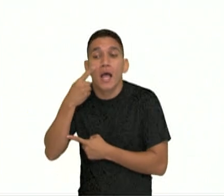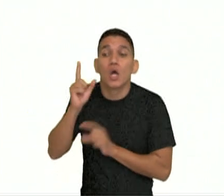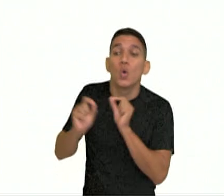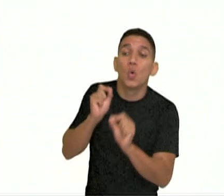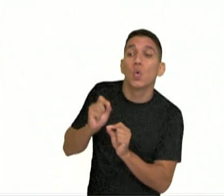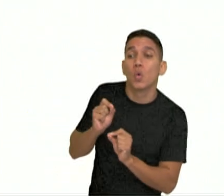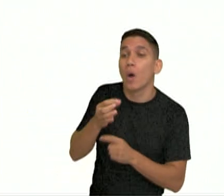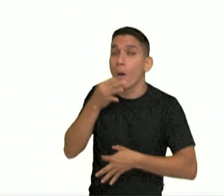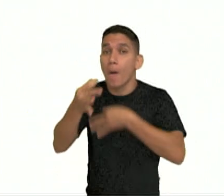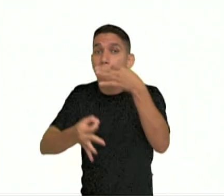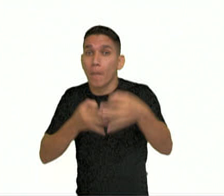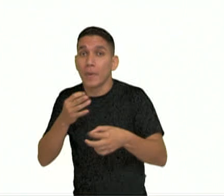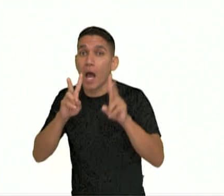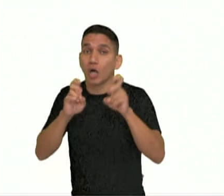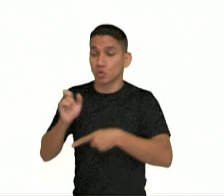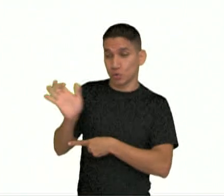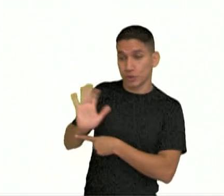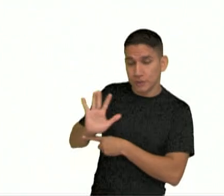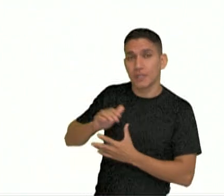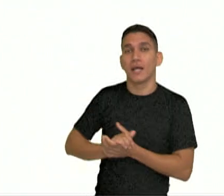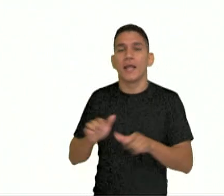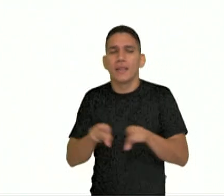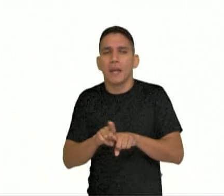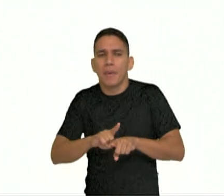de cinema, ouvir comentários sobre